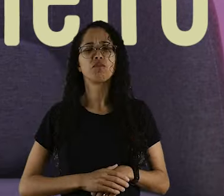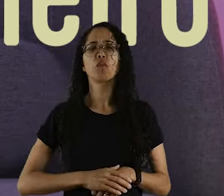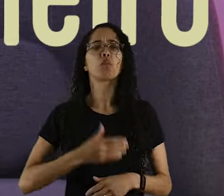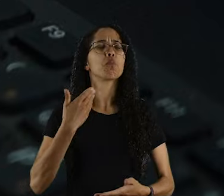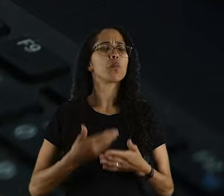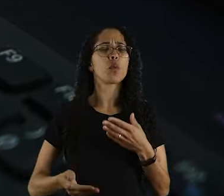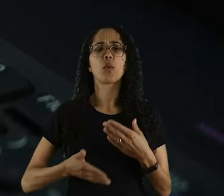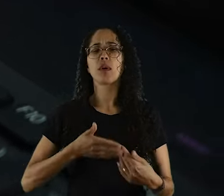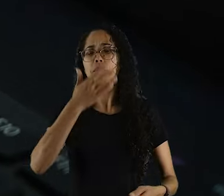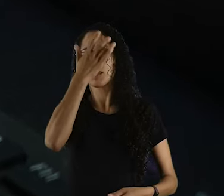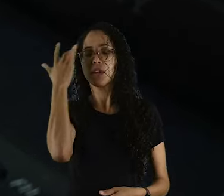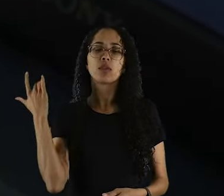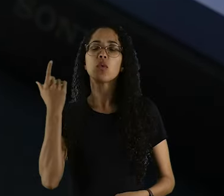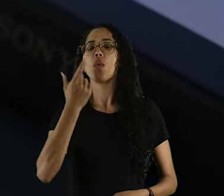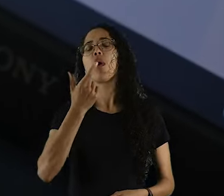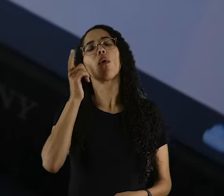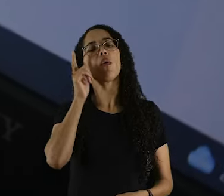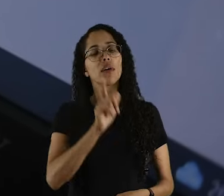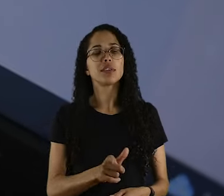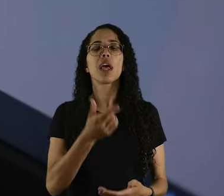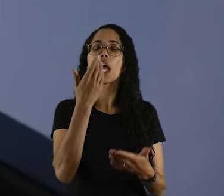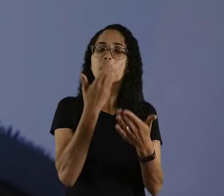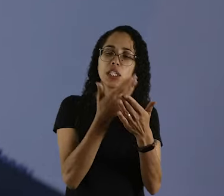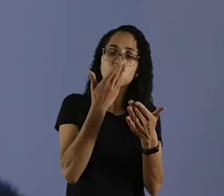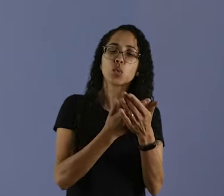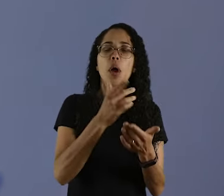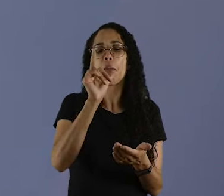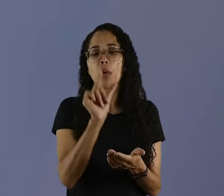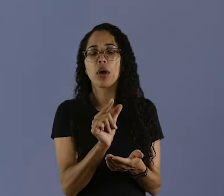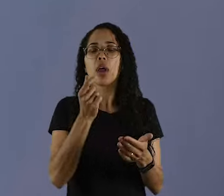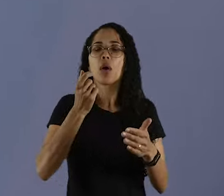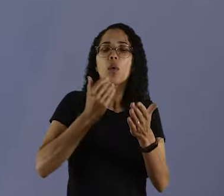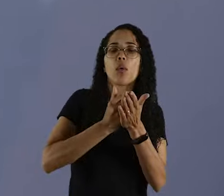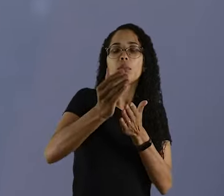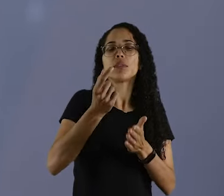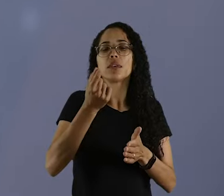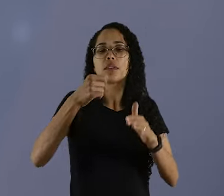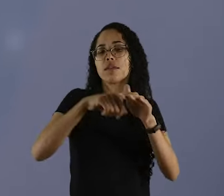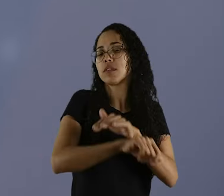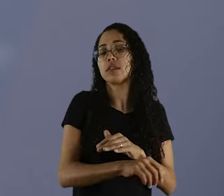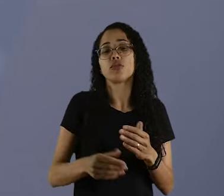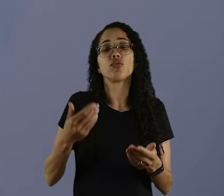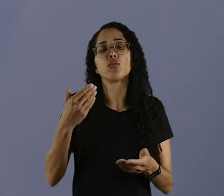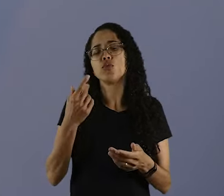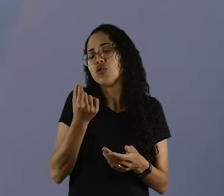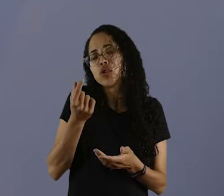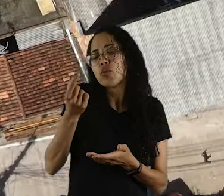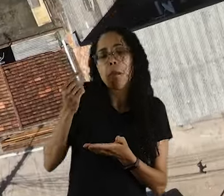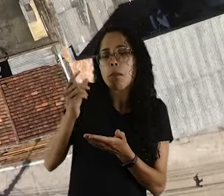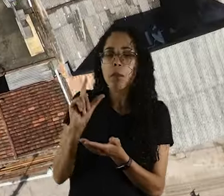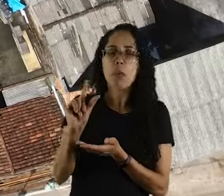Qualquer pessoa, ela consegue ir estudando um pouquinho e começar a investir com o pouco que ela tiver.